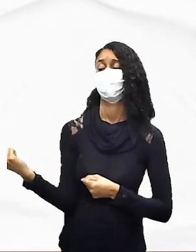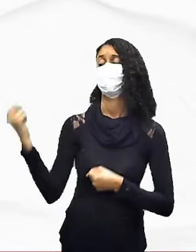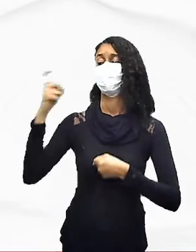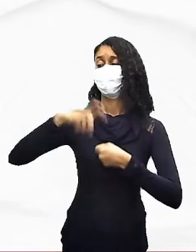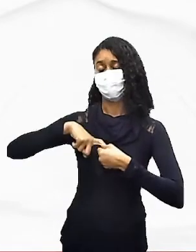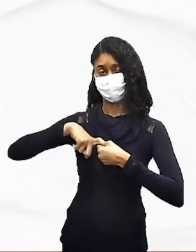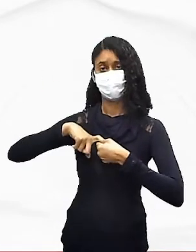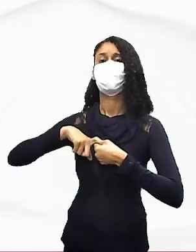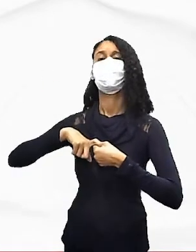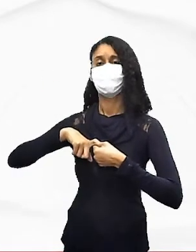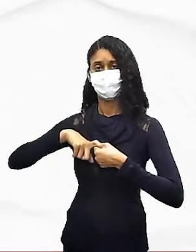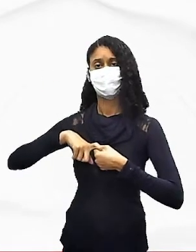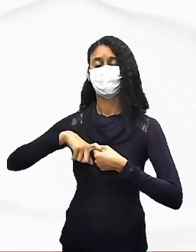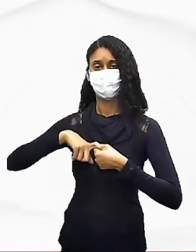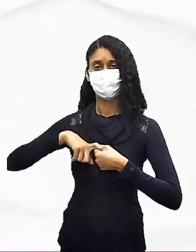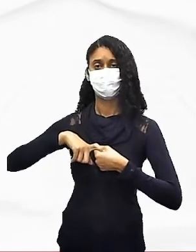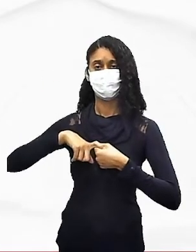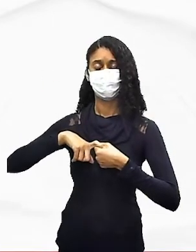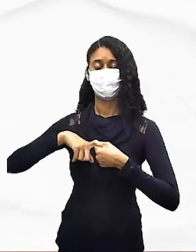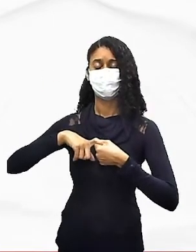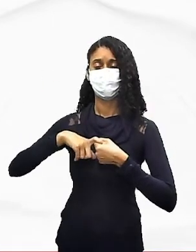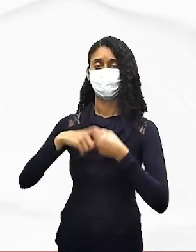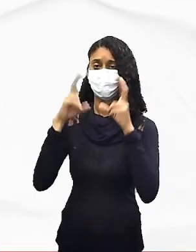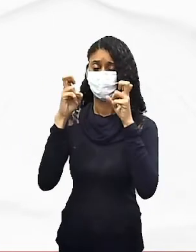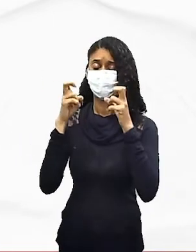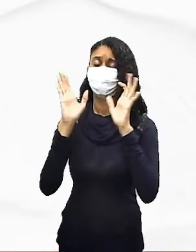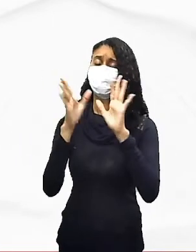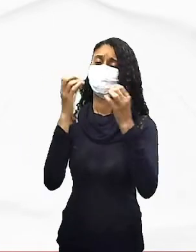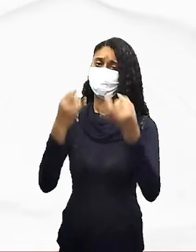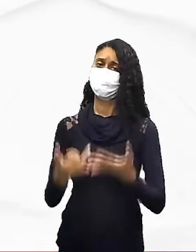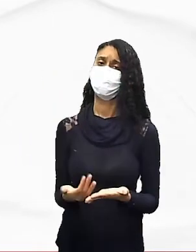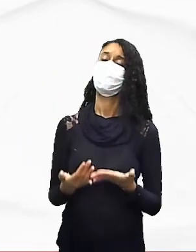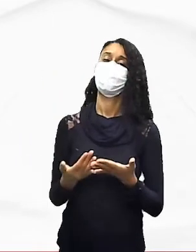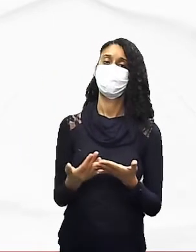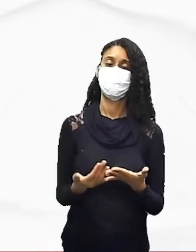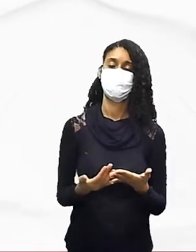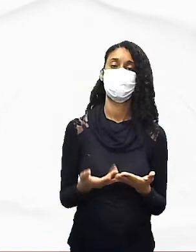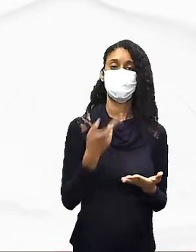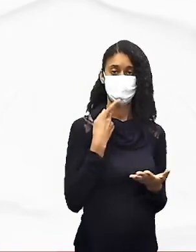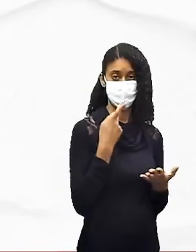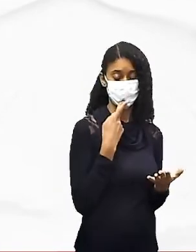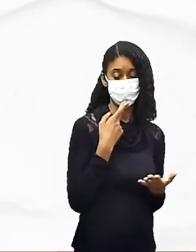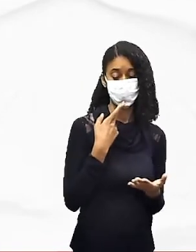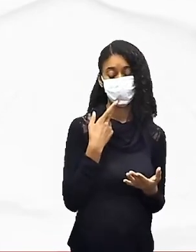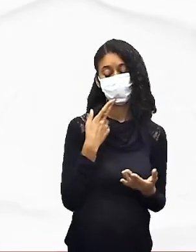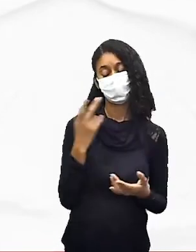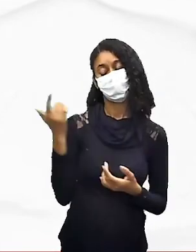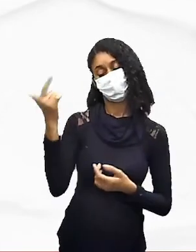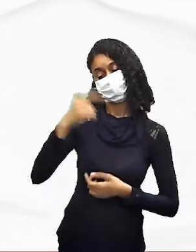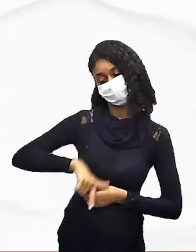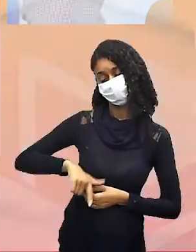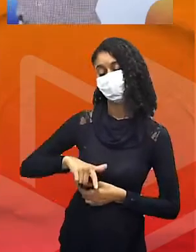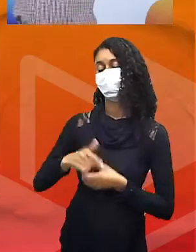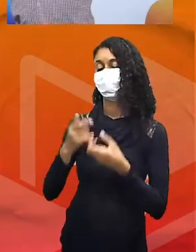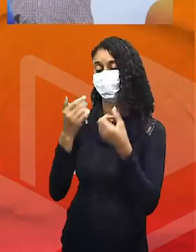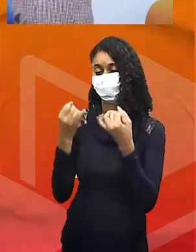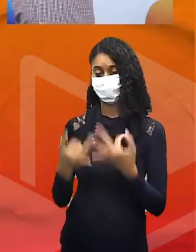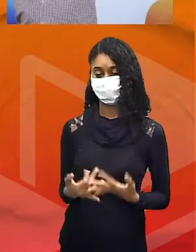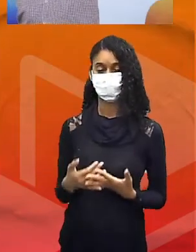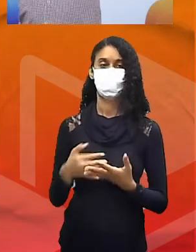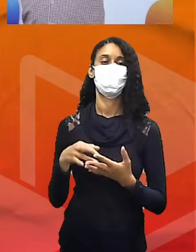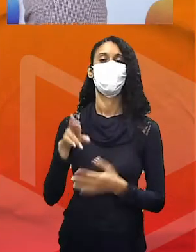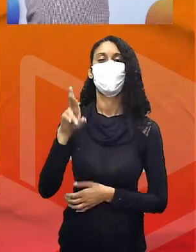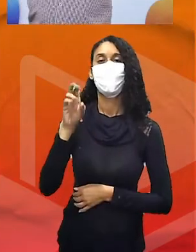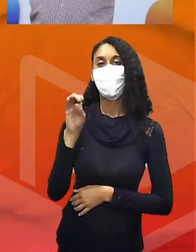falei agora há pouco tempo. Então, olha, não foi à toa que eu até disse, eu vou repetir devagarzinho para a Roberta dizer